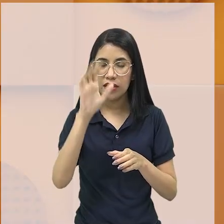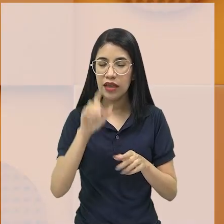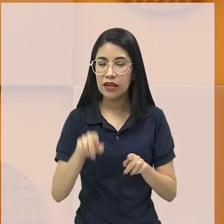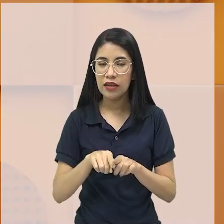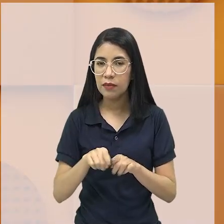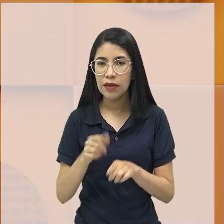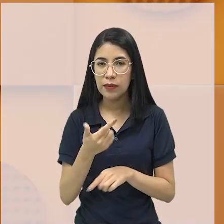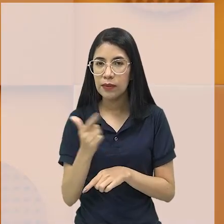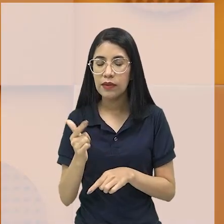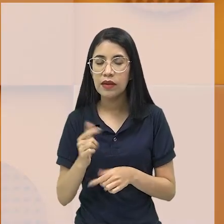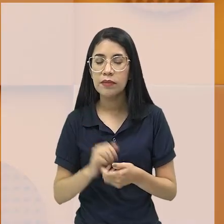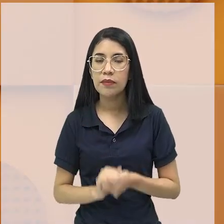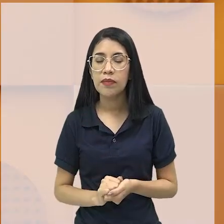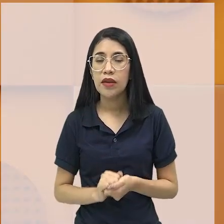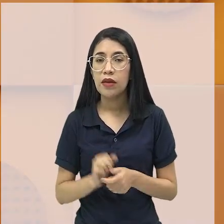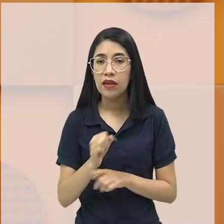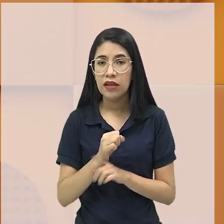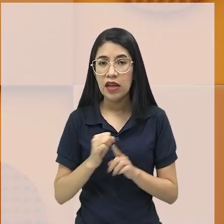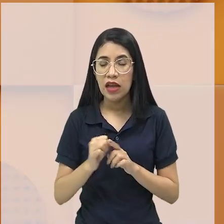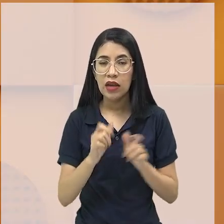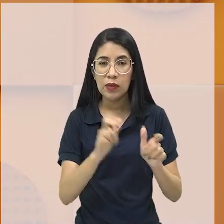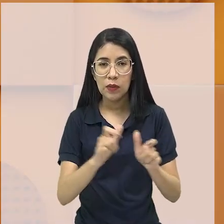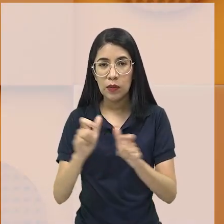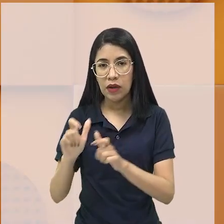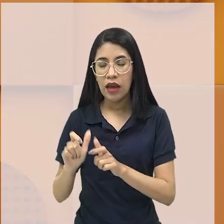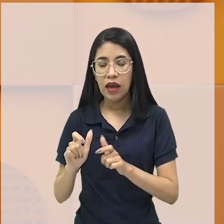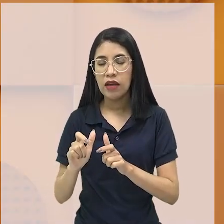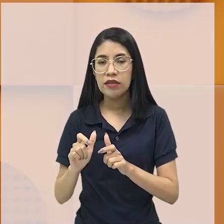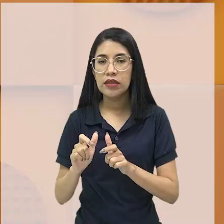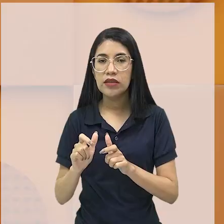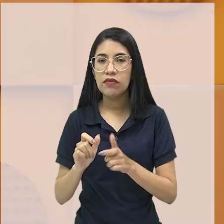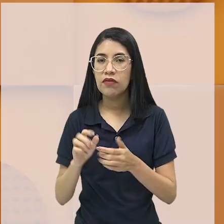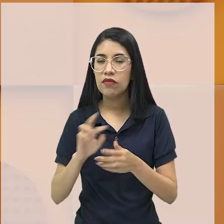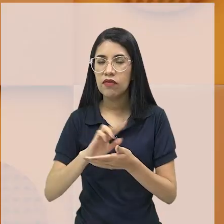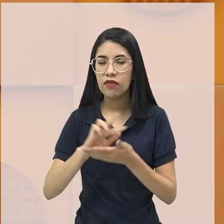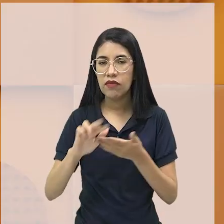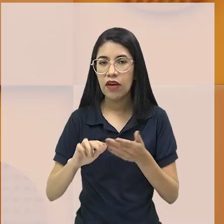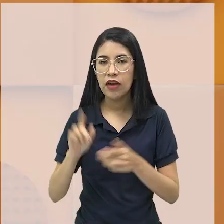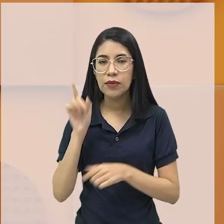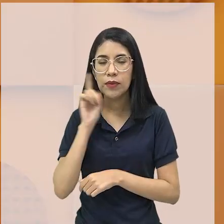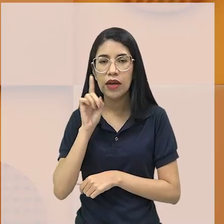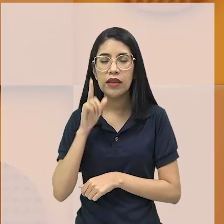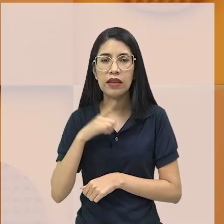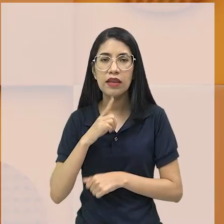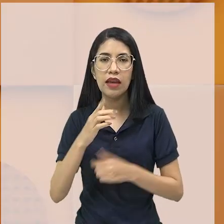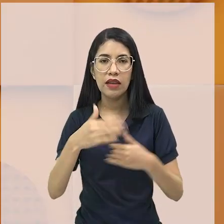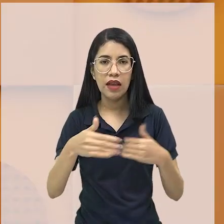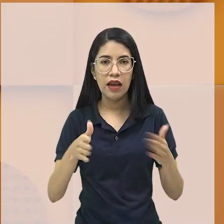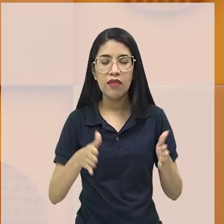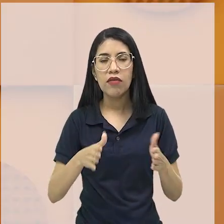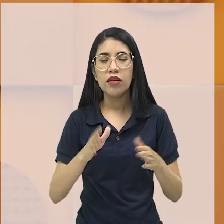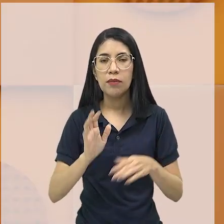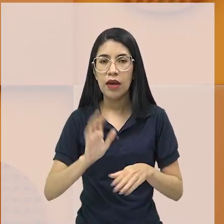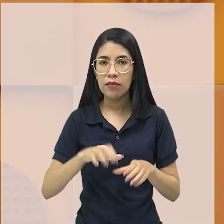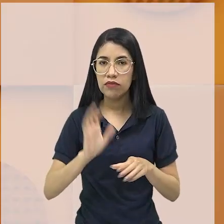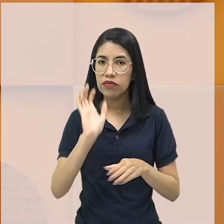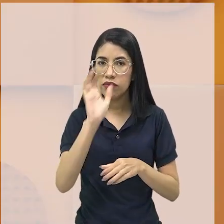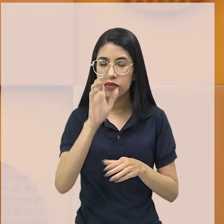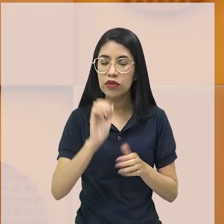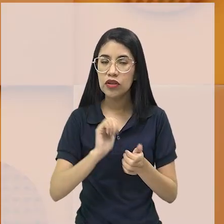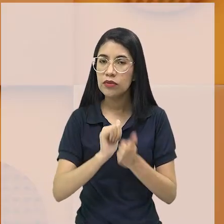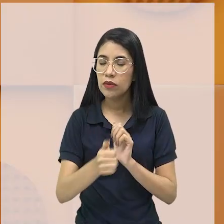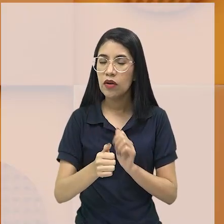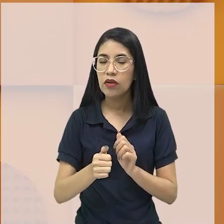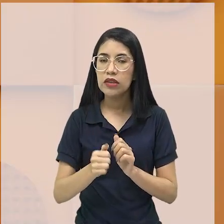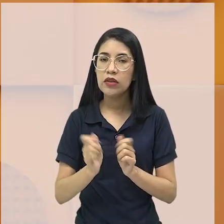socialmente falando, em qualquer local, em bairro periférico dos Estados Unidos, você vê quadras de basquete. Então isso é